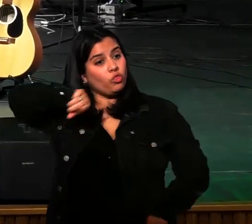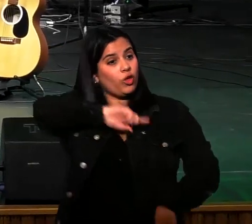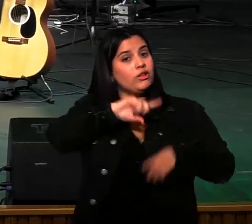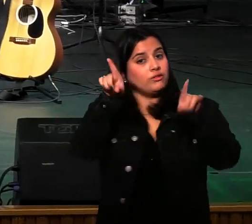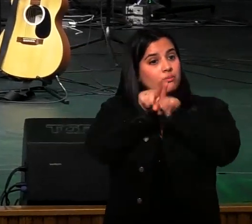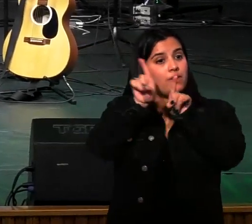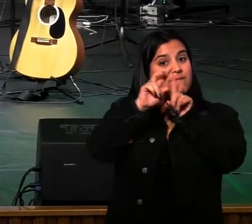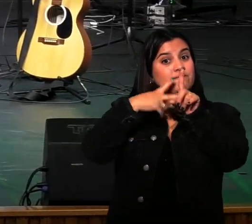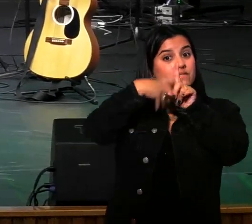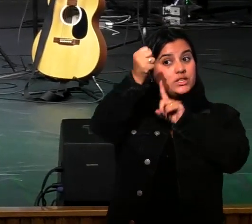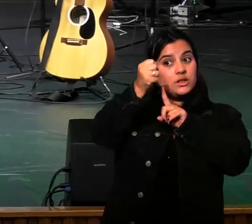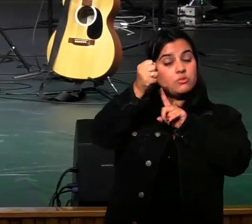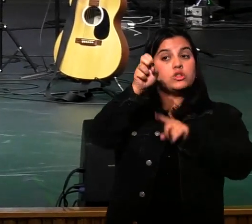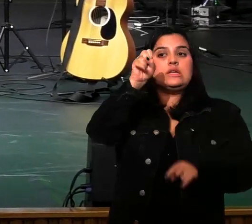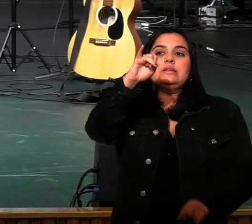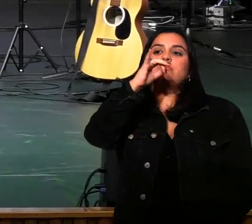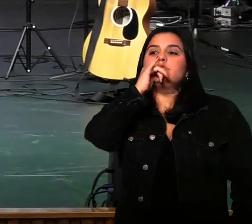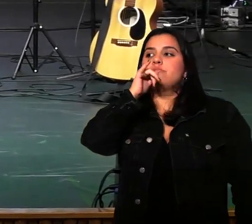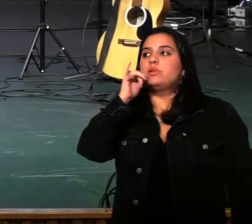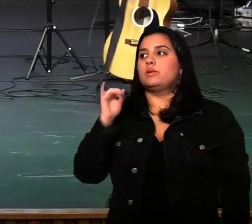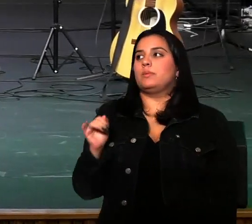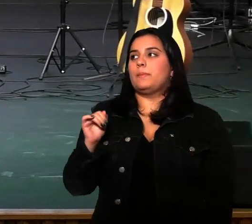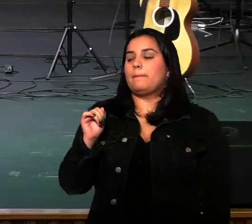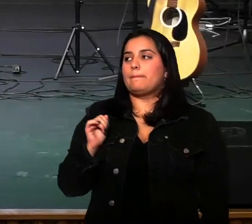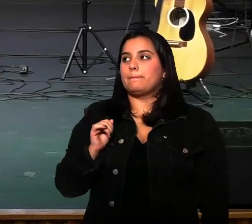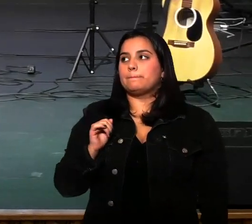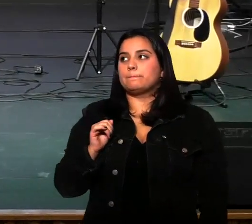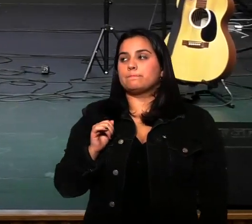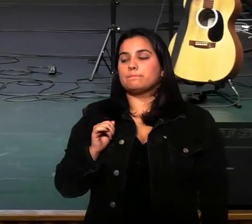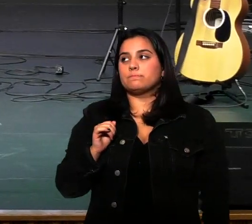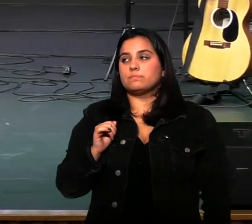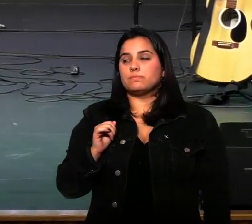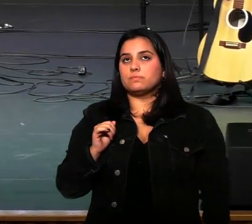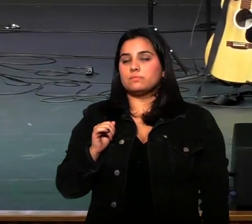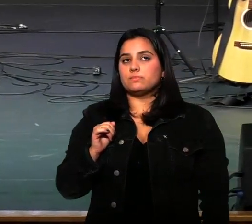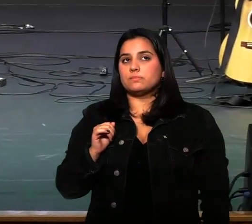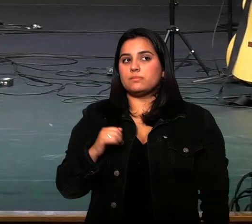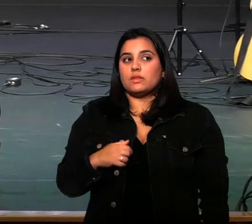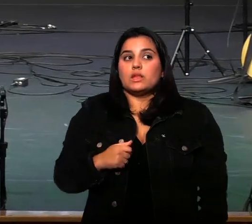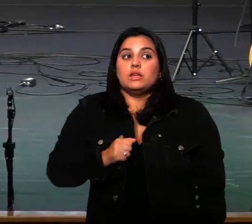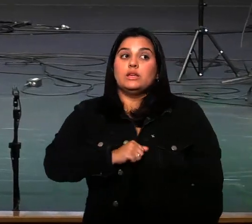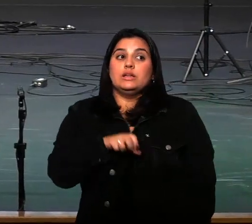alguém entende e por não alguém